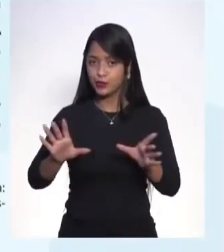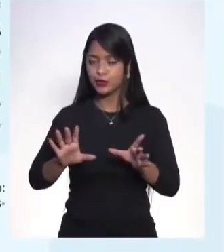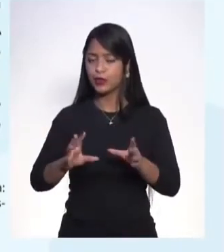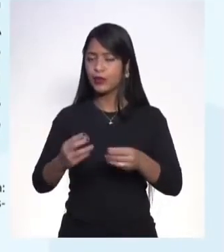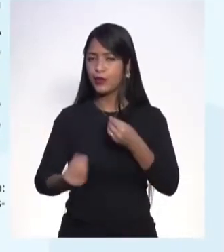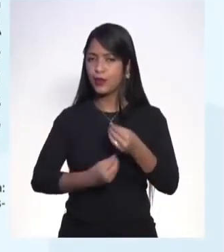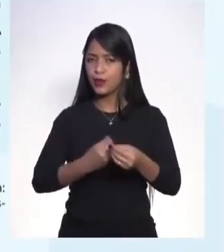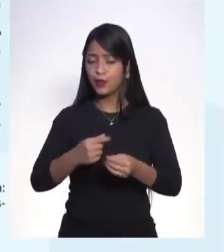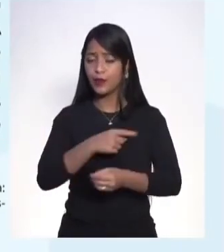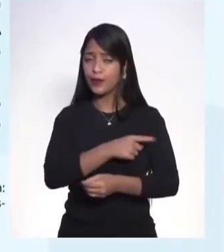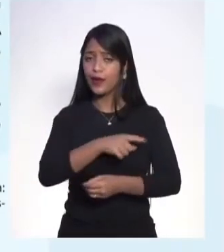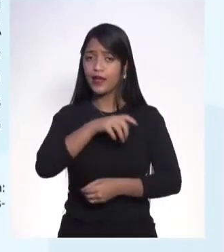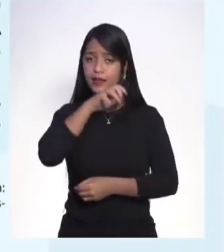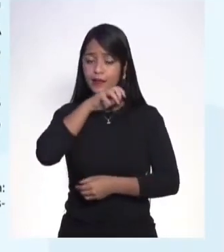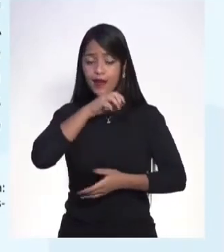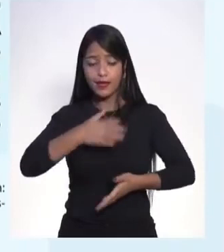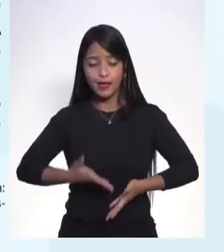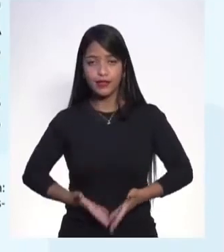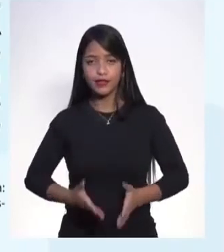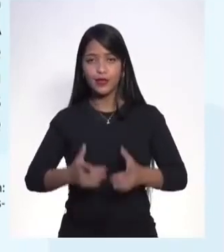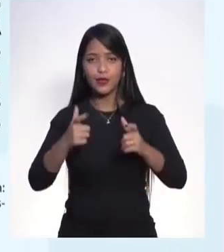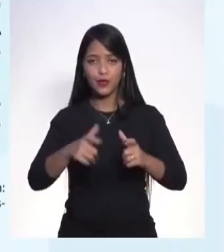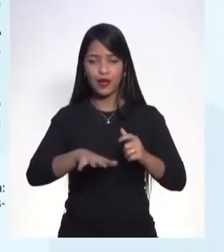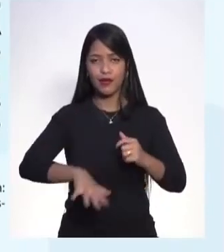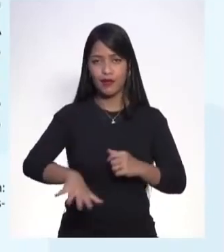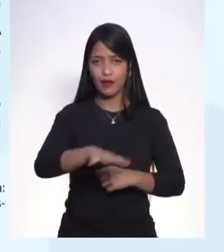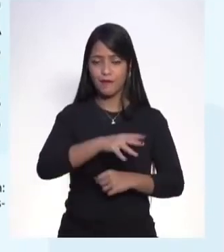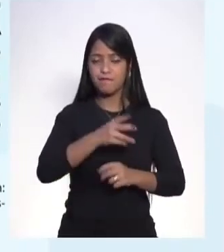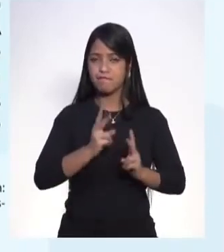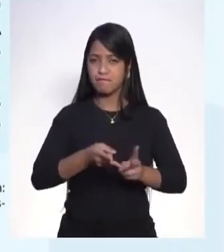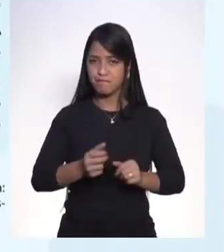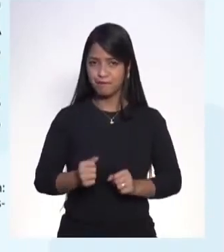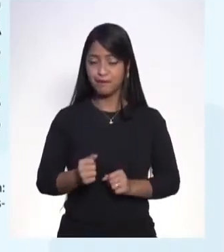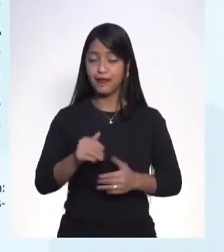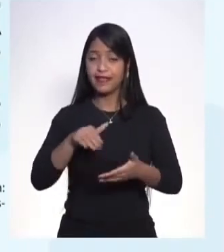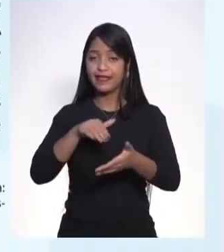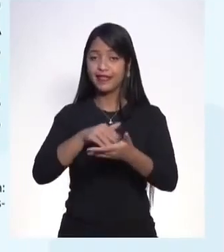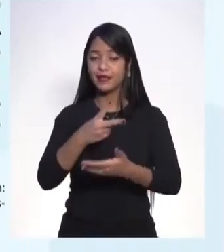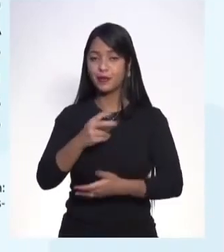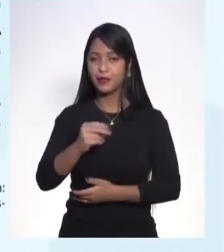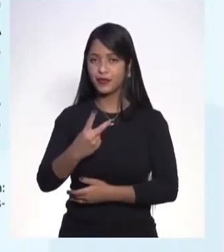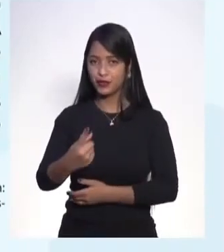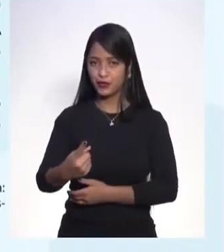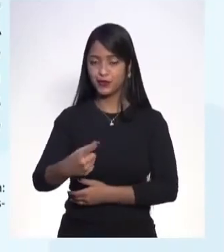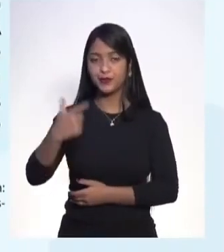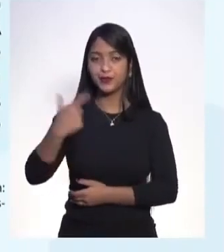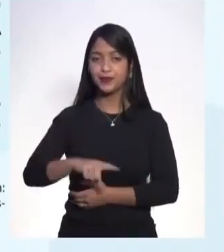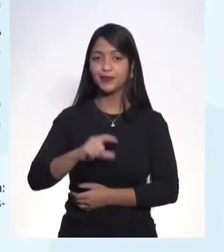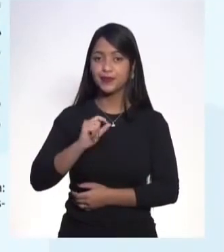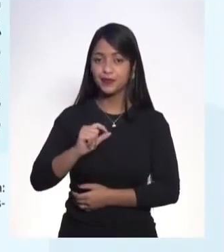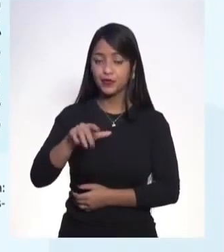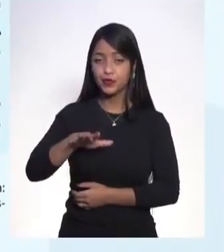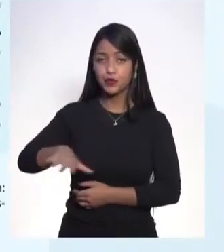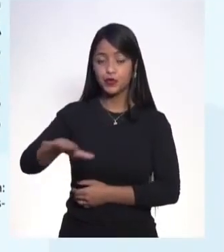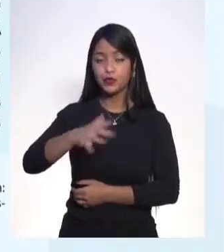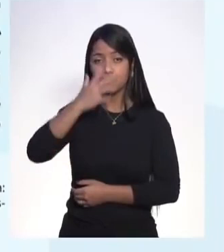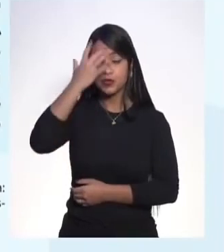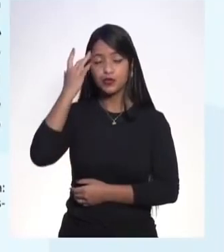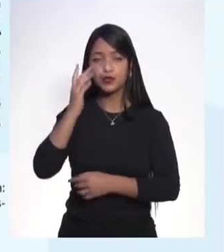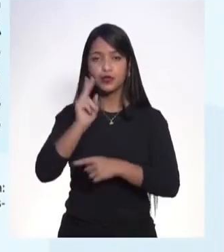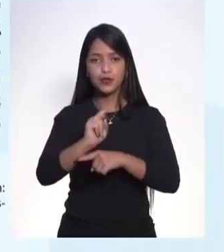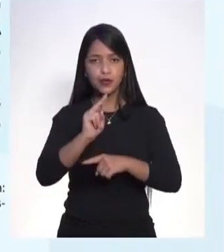animais que nasceram no centro de reprodução até 2021. Além disso, um acordo com os mantenedores da